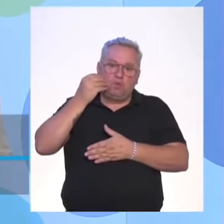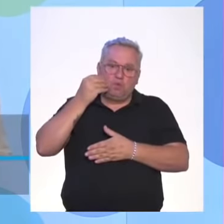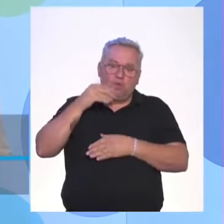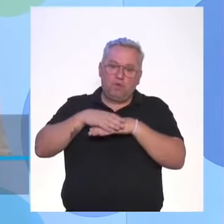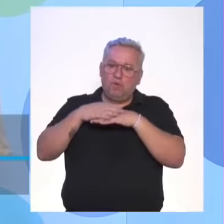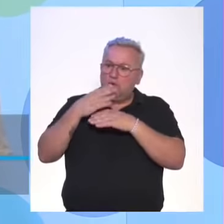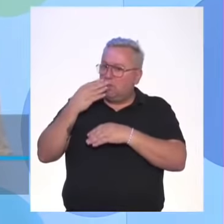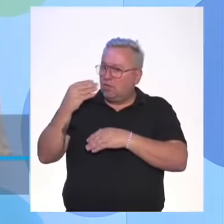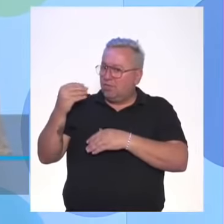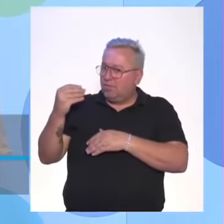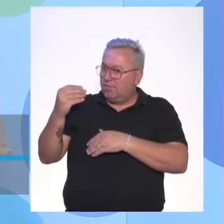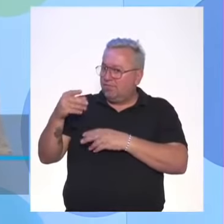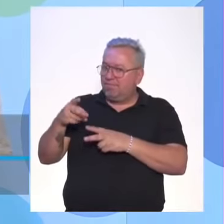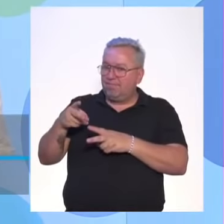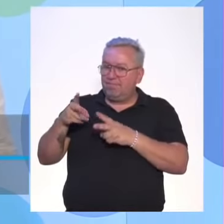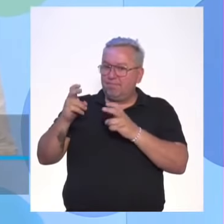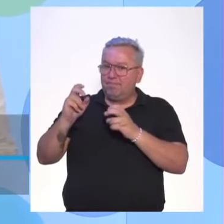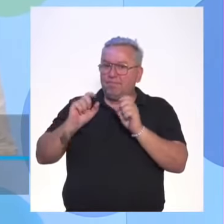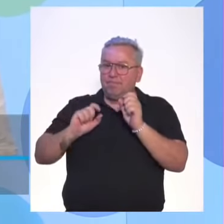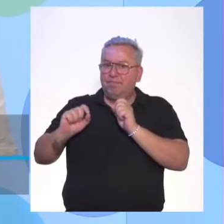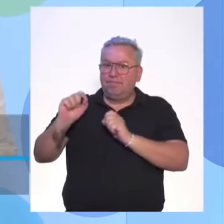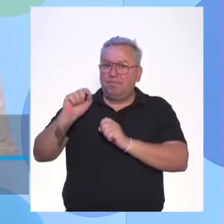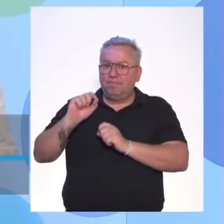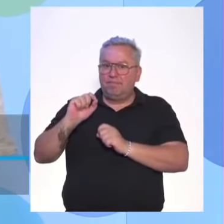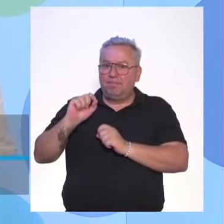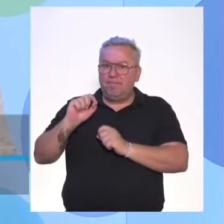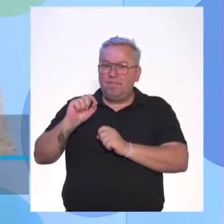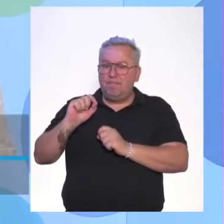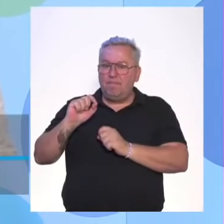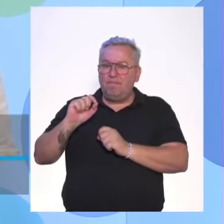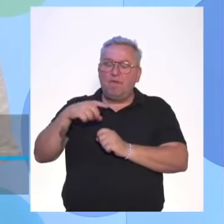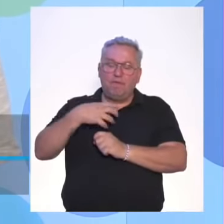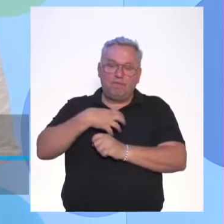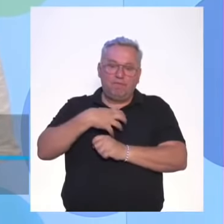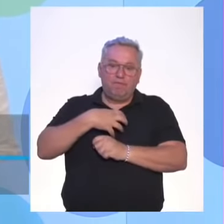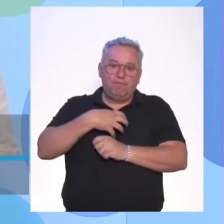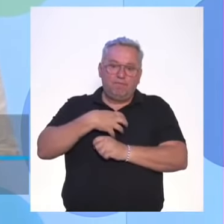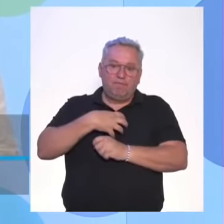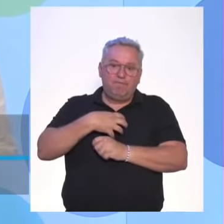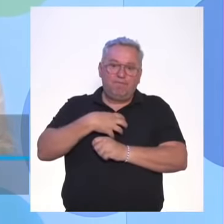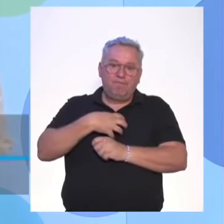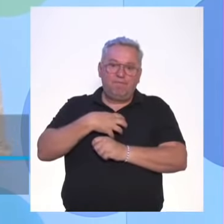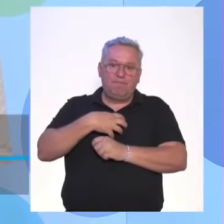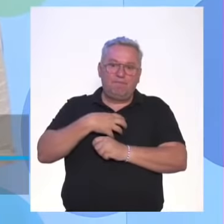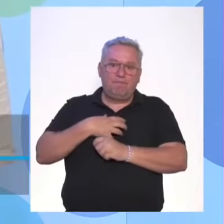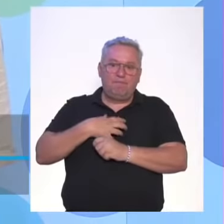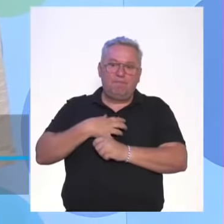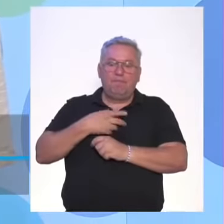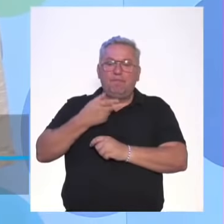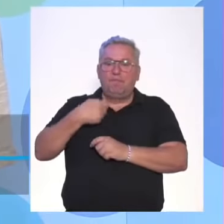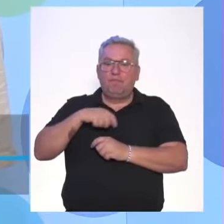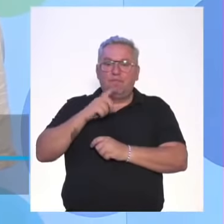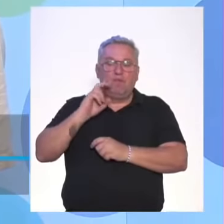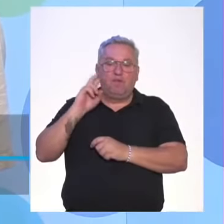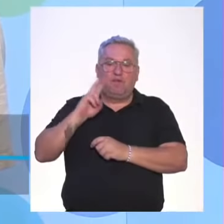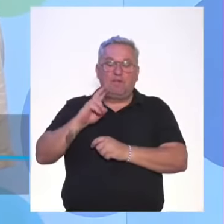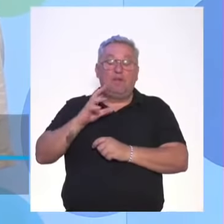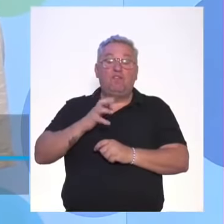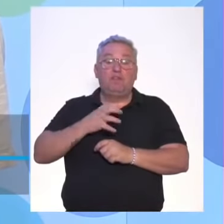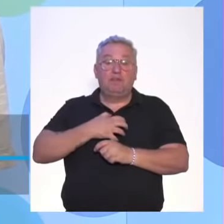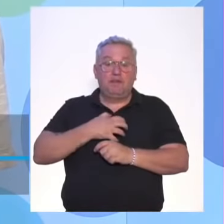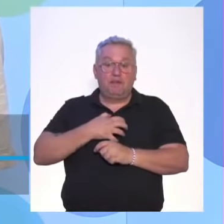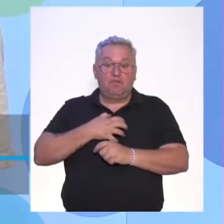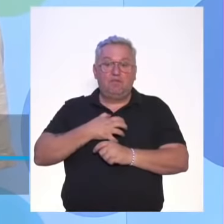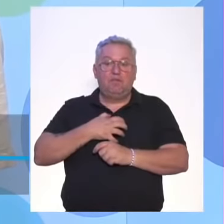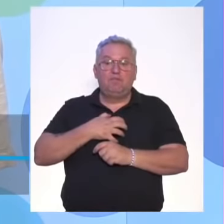ele falou com a raposa ele percebe que as coisas boas a gente sente com o coração a gente não necessariamente não ver a né